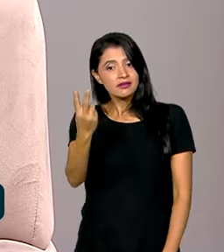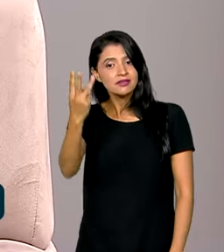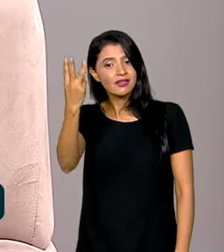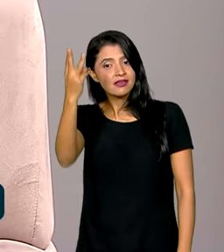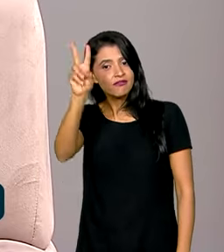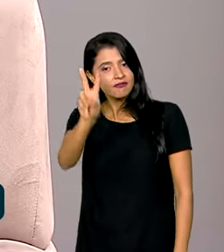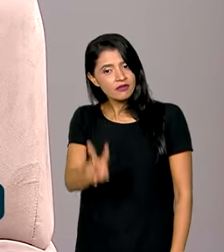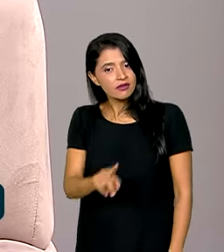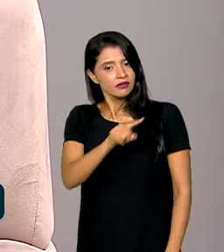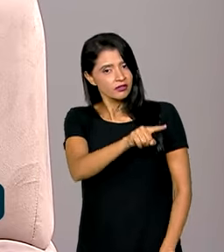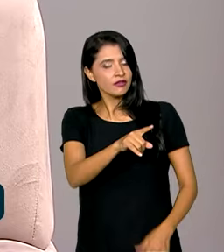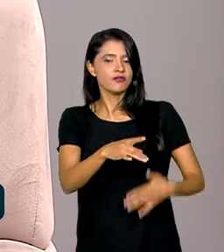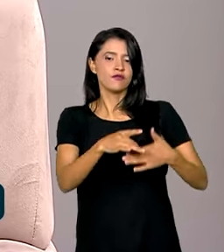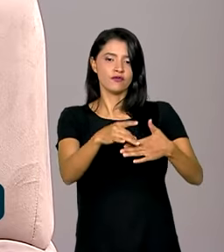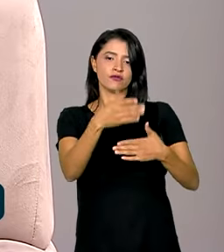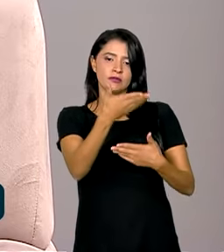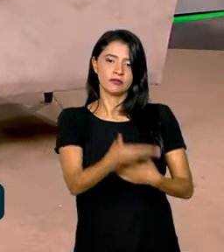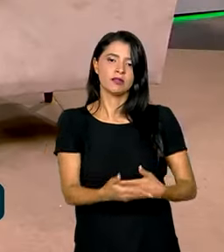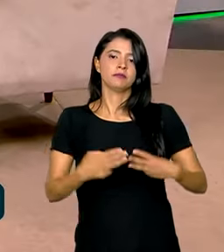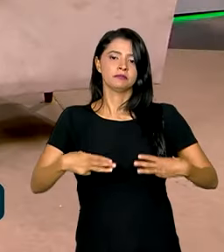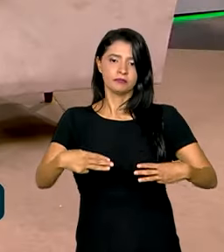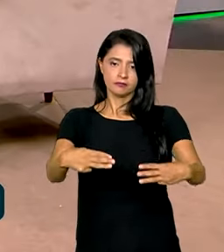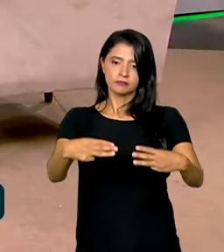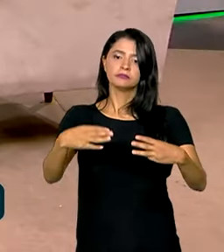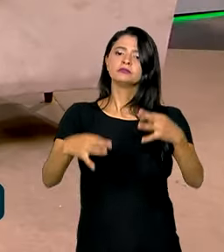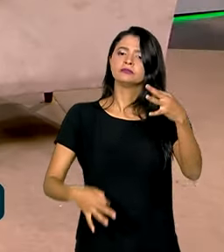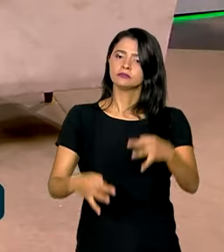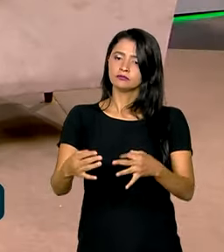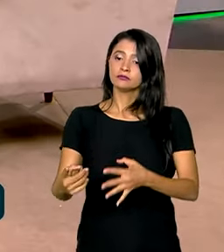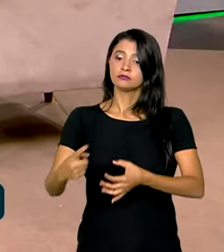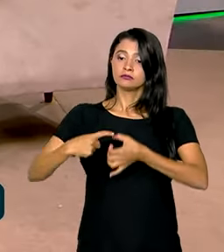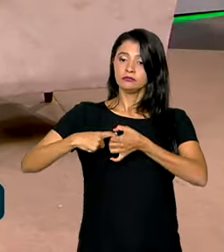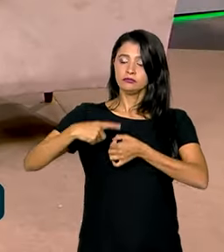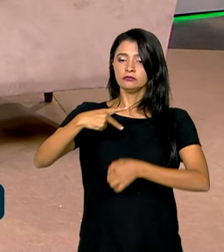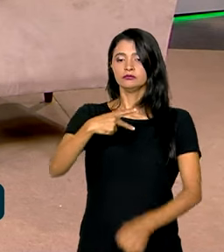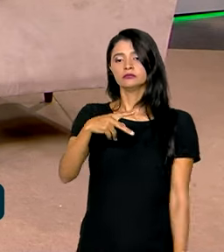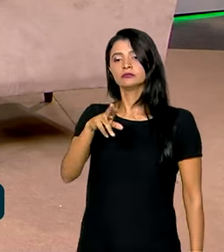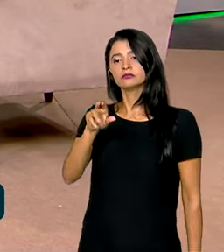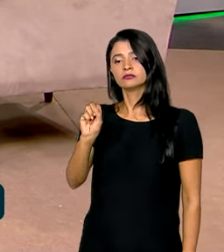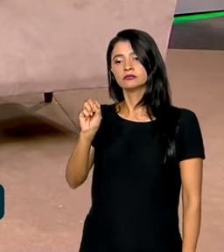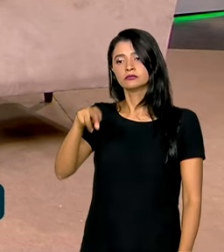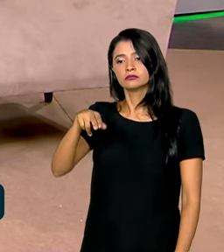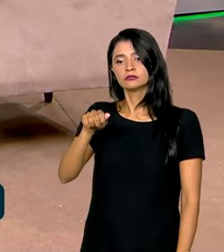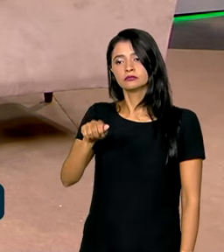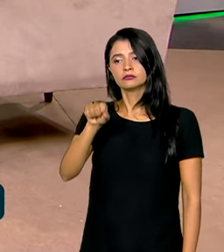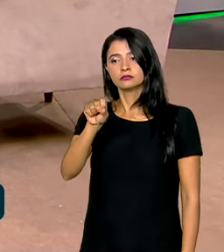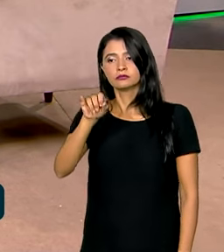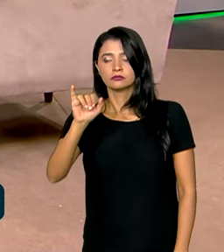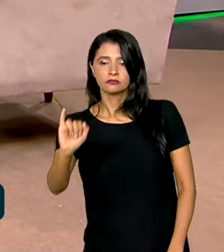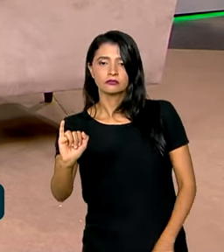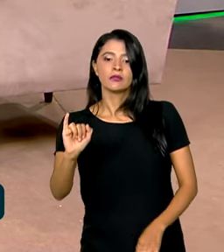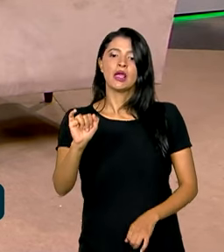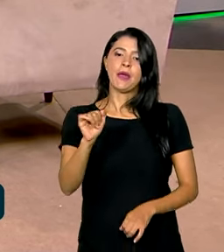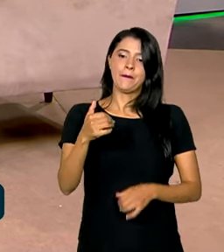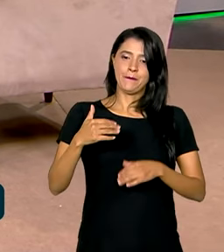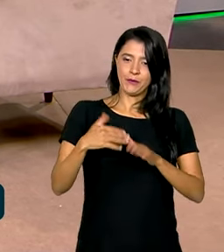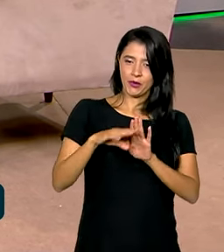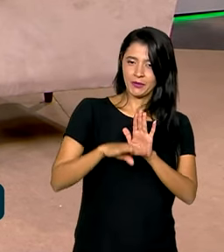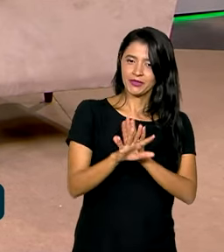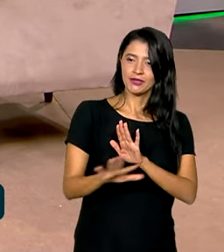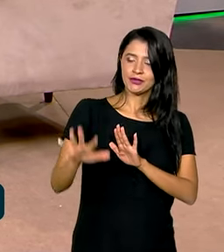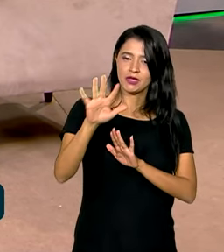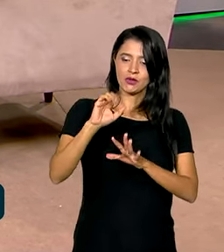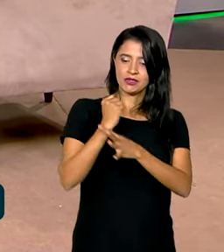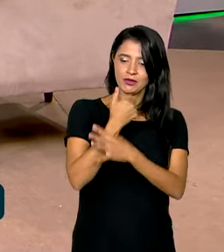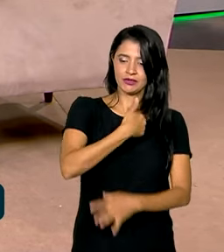com o senhor à frente do Ministério da Justiça, nós tivemos também a retomada do PRONASSE, né, o Programa Nacional de Segurança Pública com